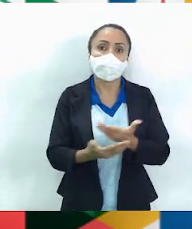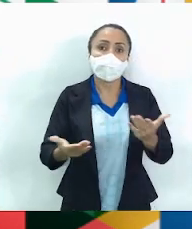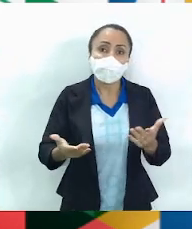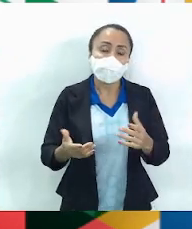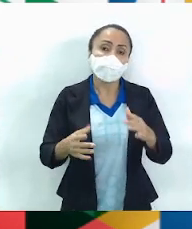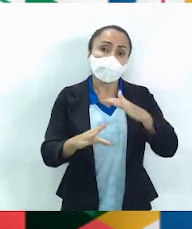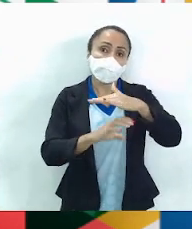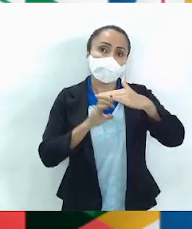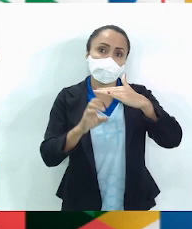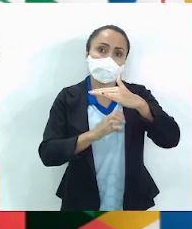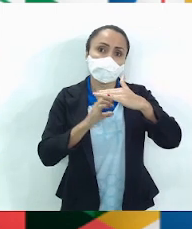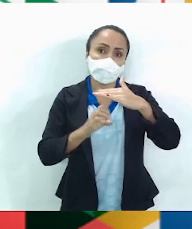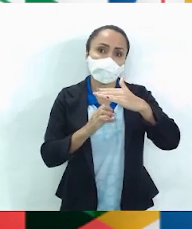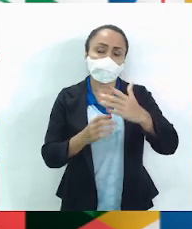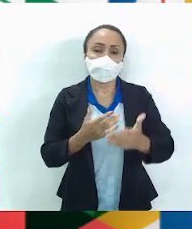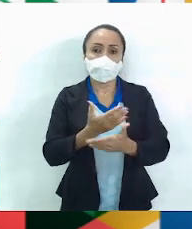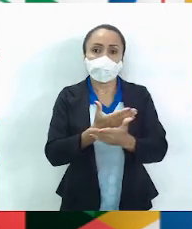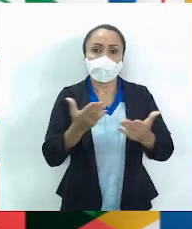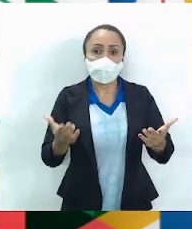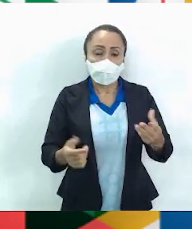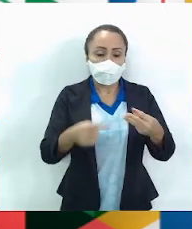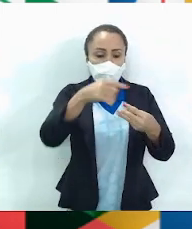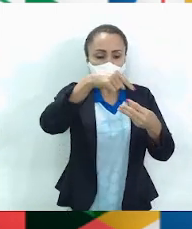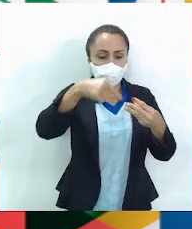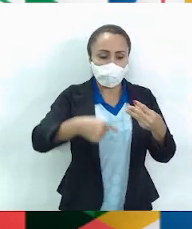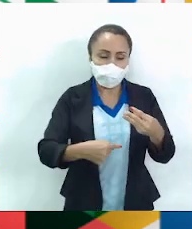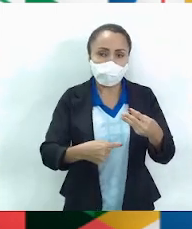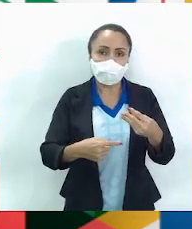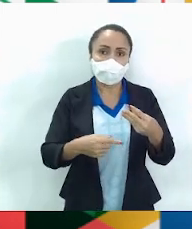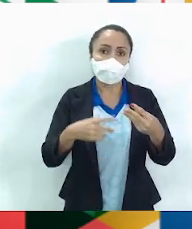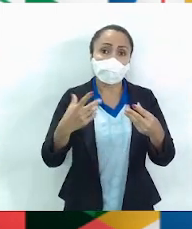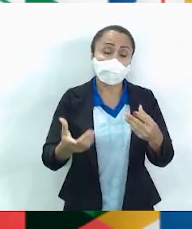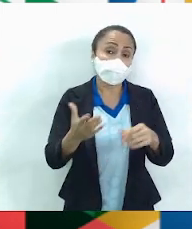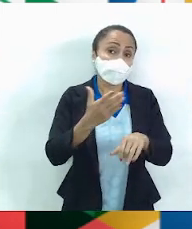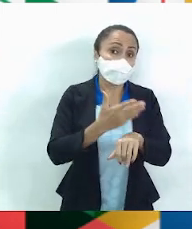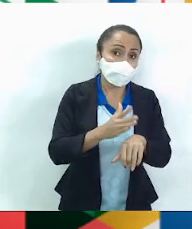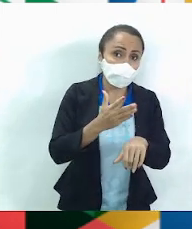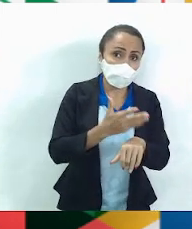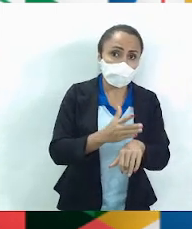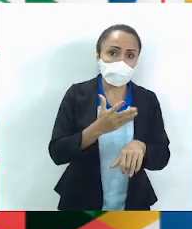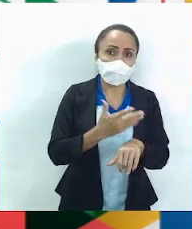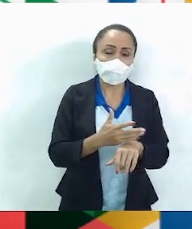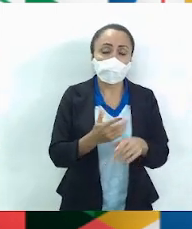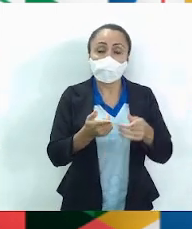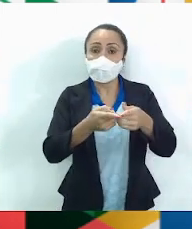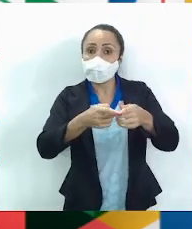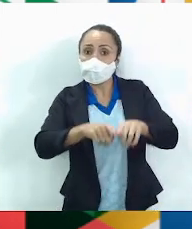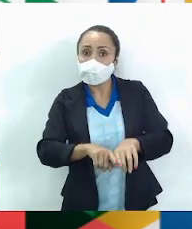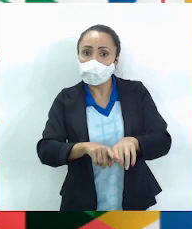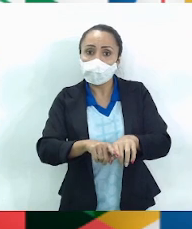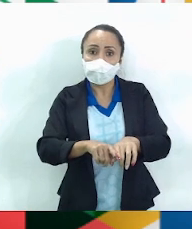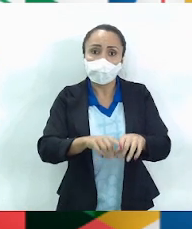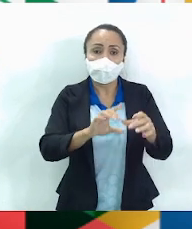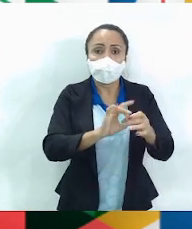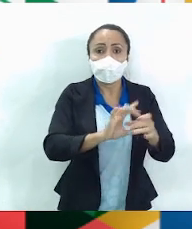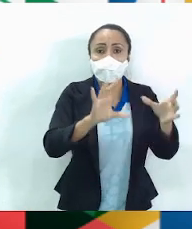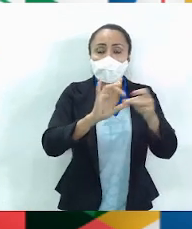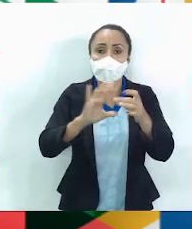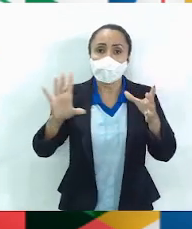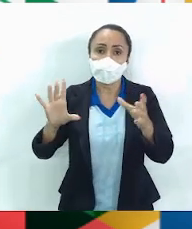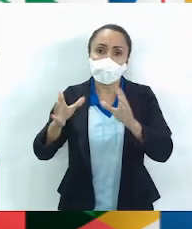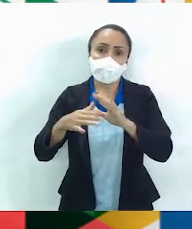as empresas residentes nas 3 unidades. Na prática, a parceria vai permitir um